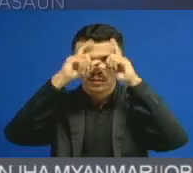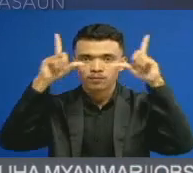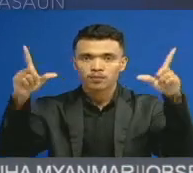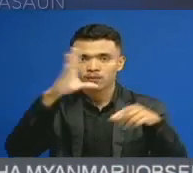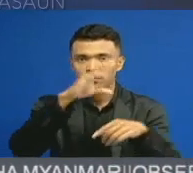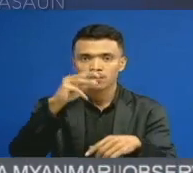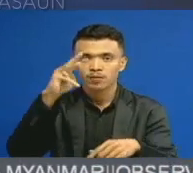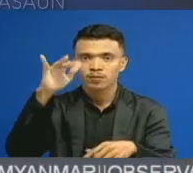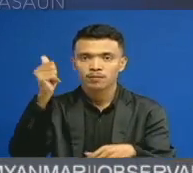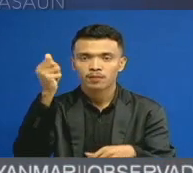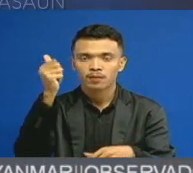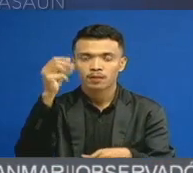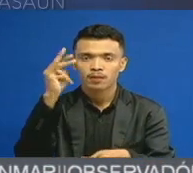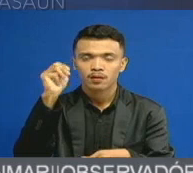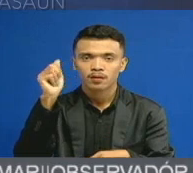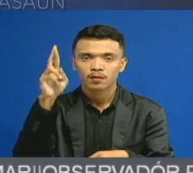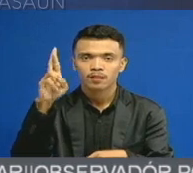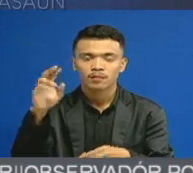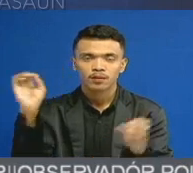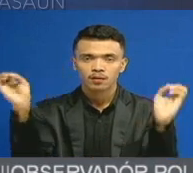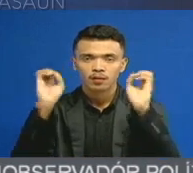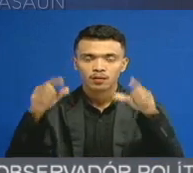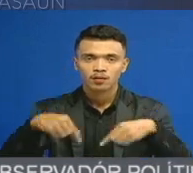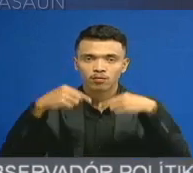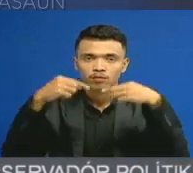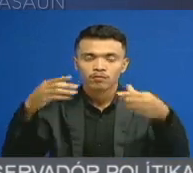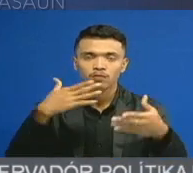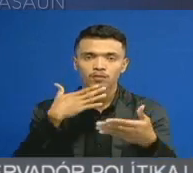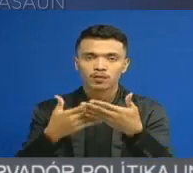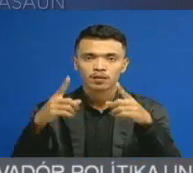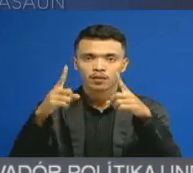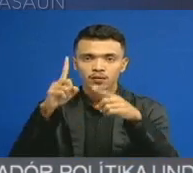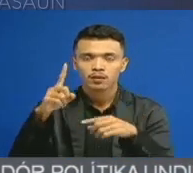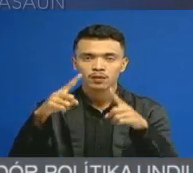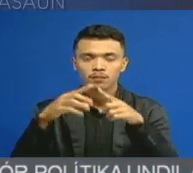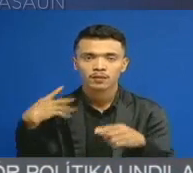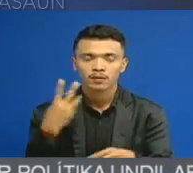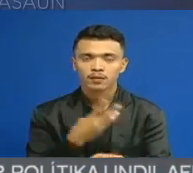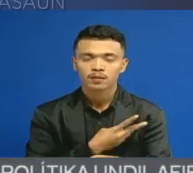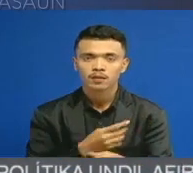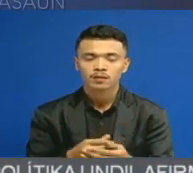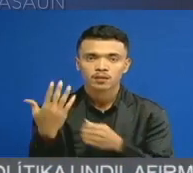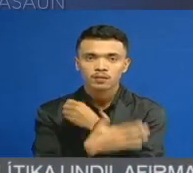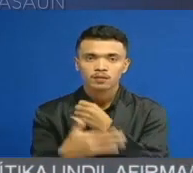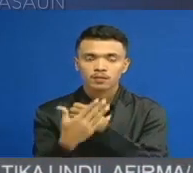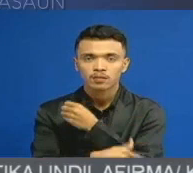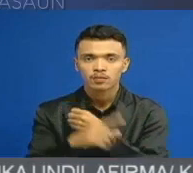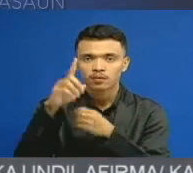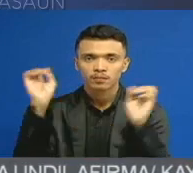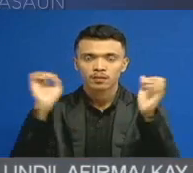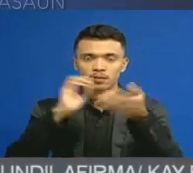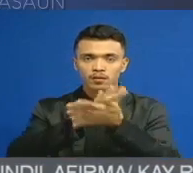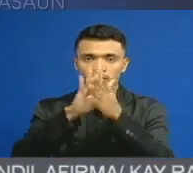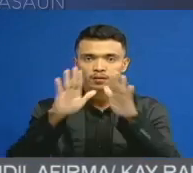Myanmar. Ne la fo vantagem ida ba ita. Porque na sao ida leve ma ka la ia paz, la estabilidade. Agora sai da